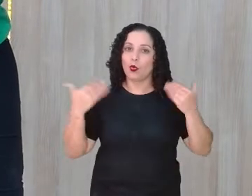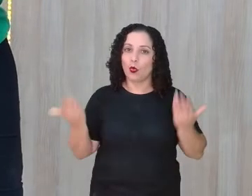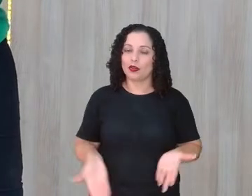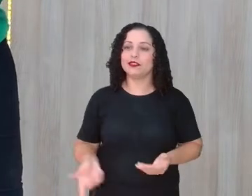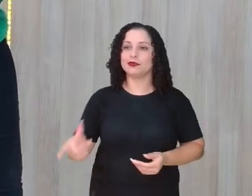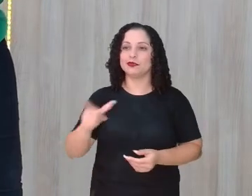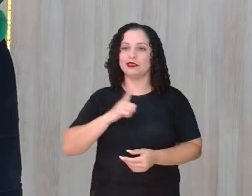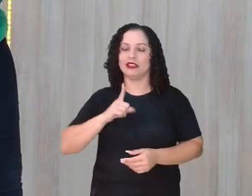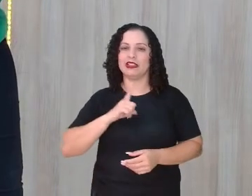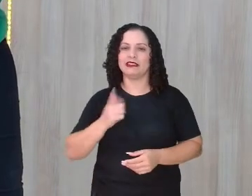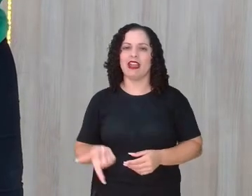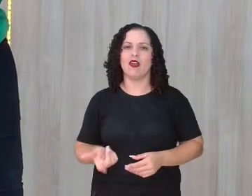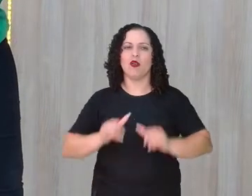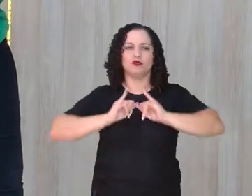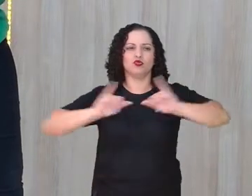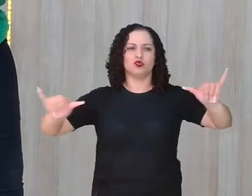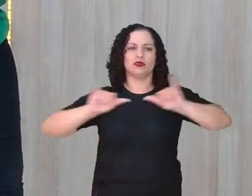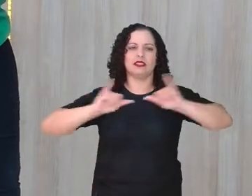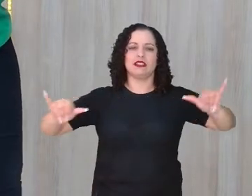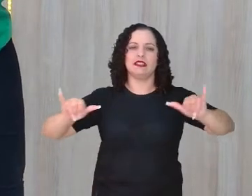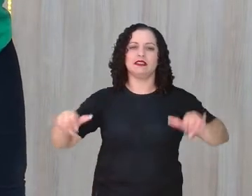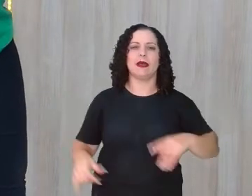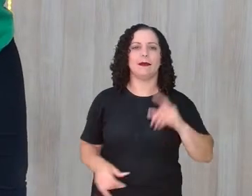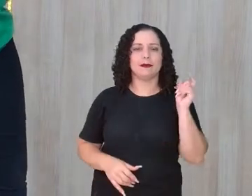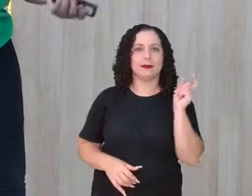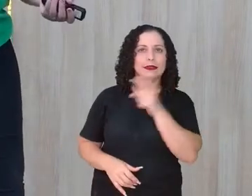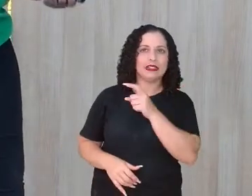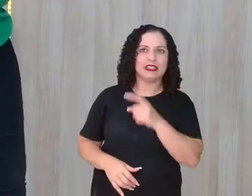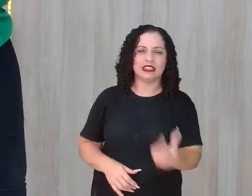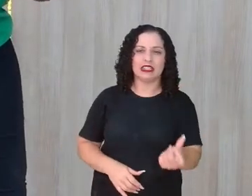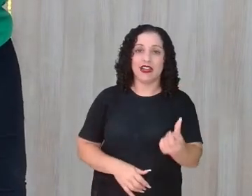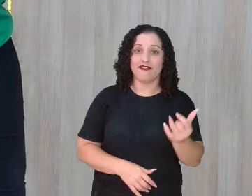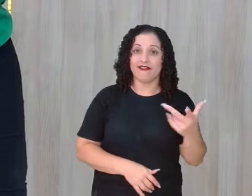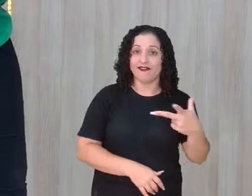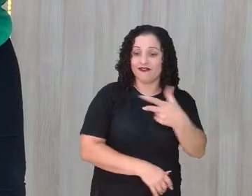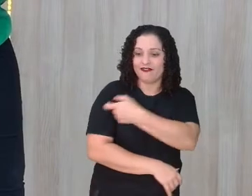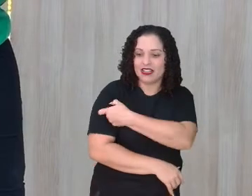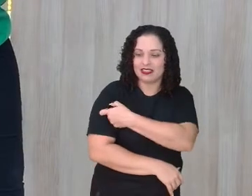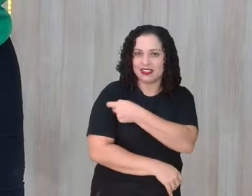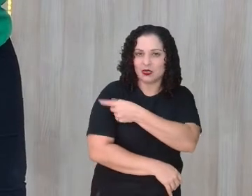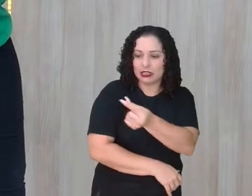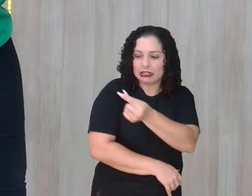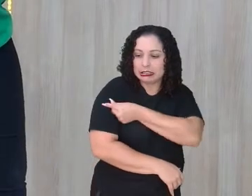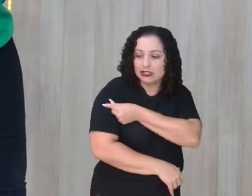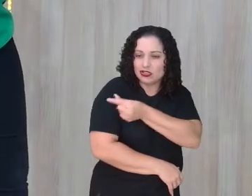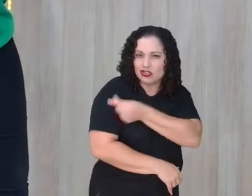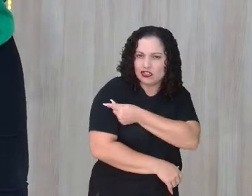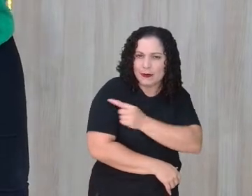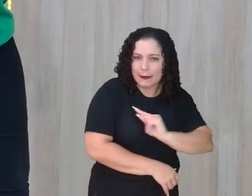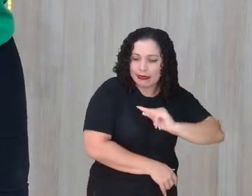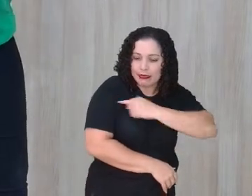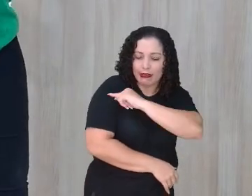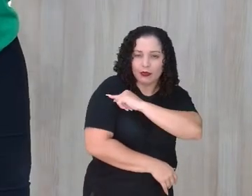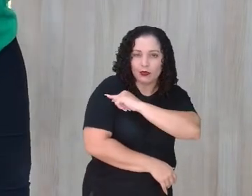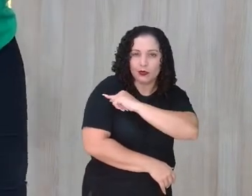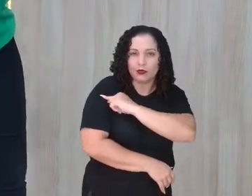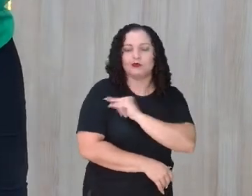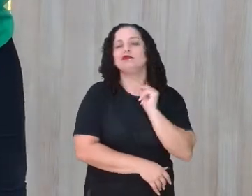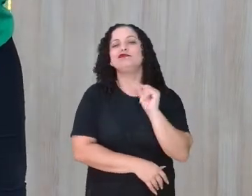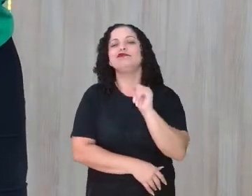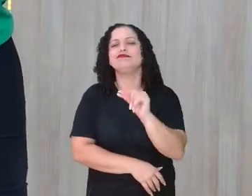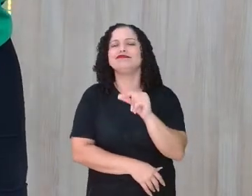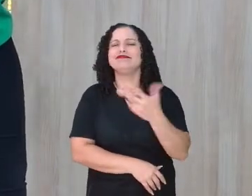com a notícia, com a manchete de que a vacinação vai implantar chips, a gente tá... Imagine que